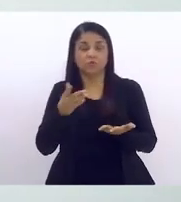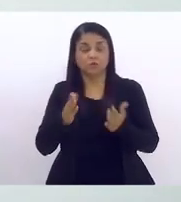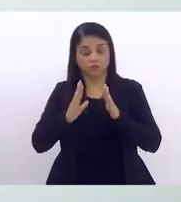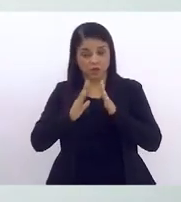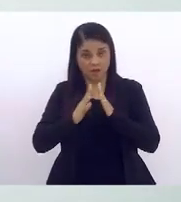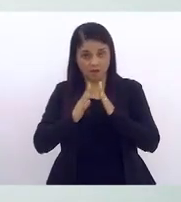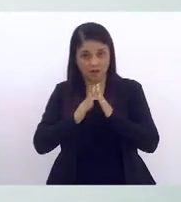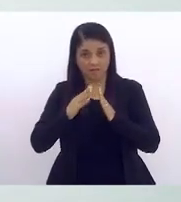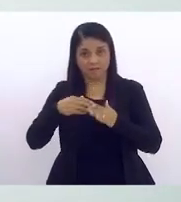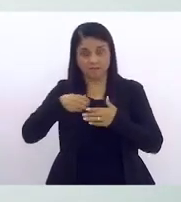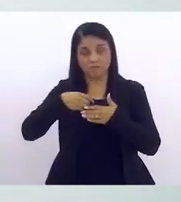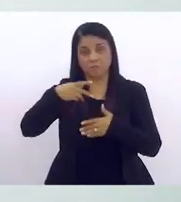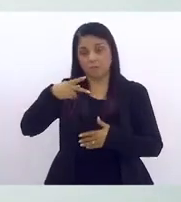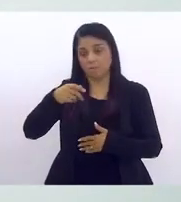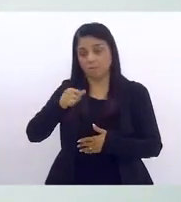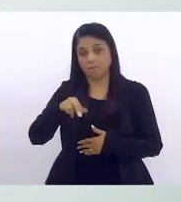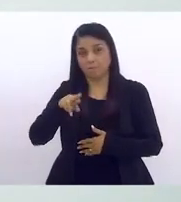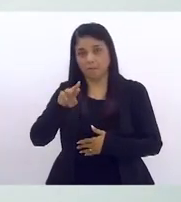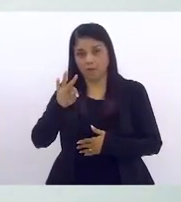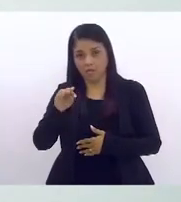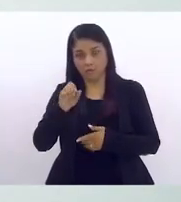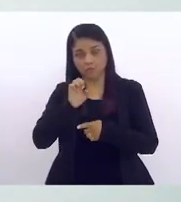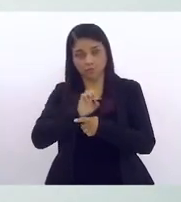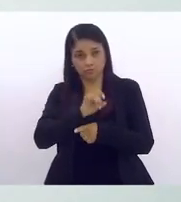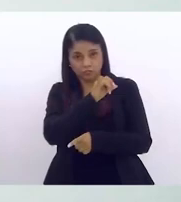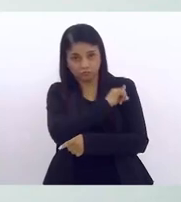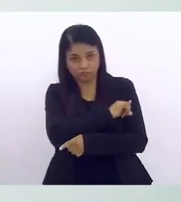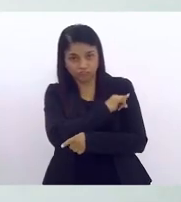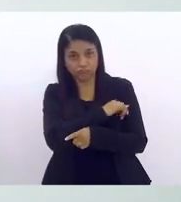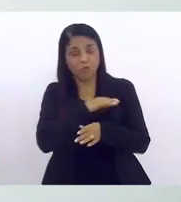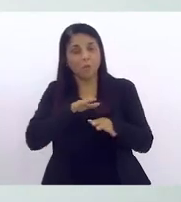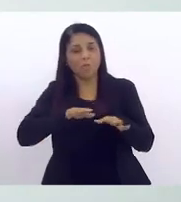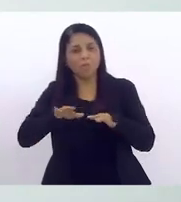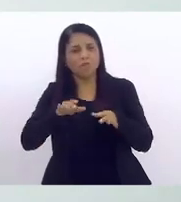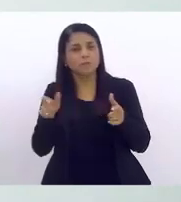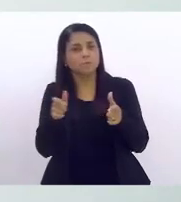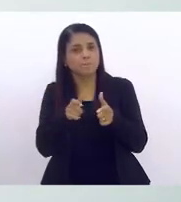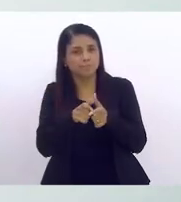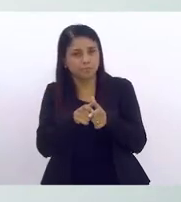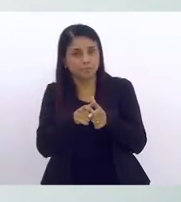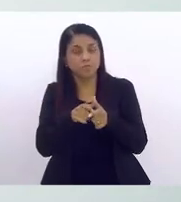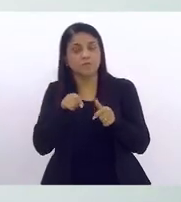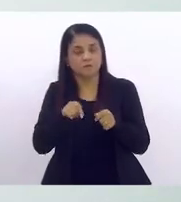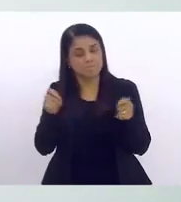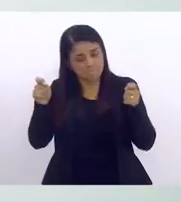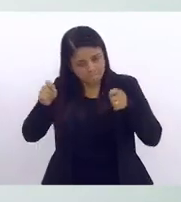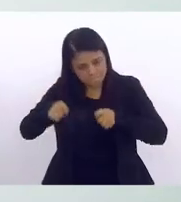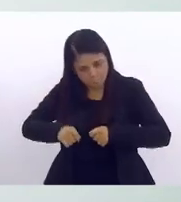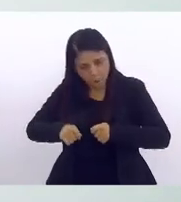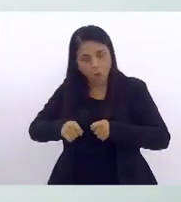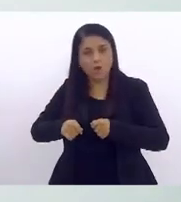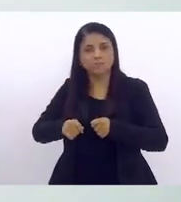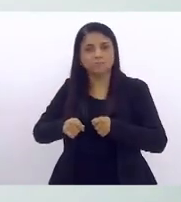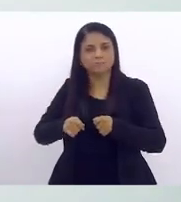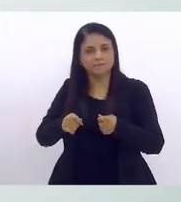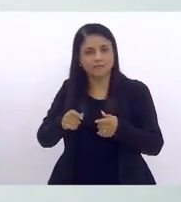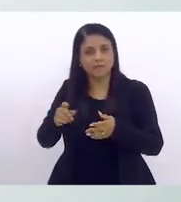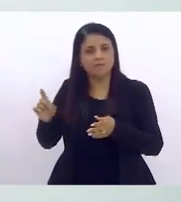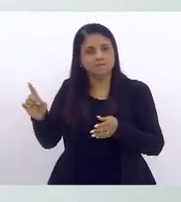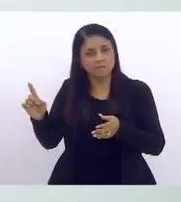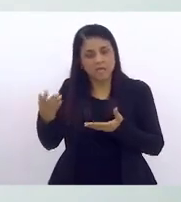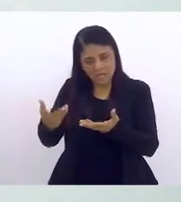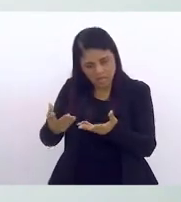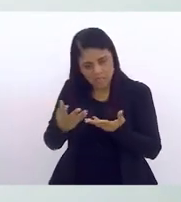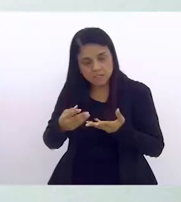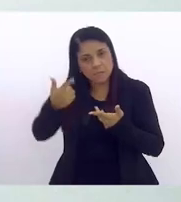da Via Capistrano, no Rio de Janeiro, ela ainda tem um movimento pequeno pela potência que ela poderia ser de uma casa de parto. Então, o que